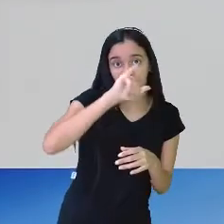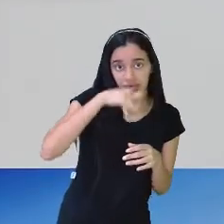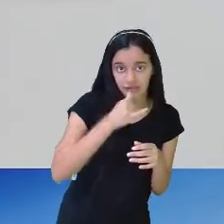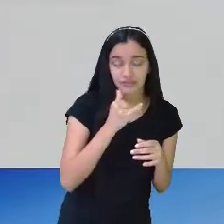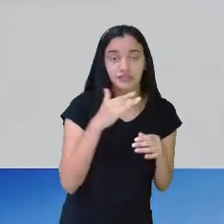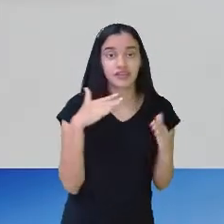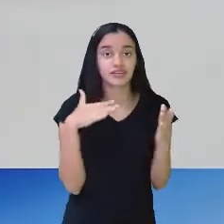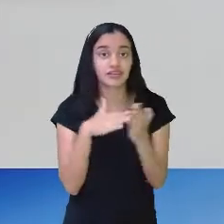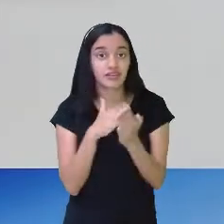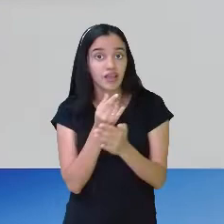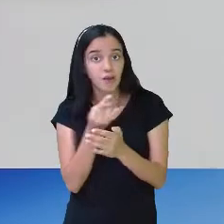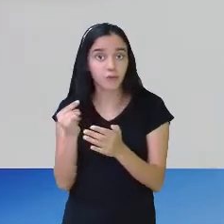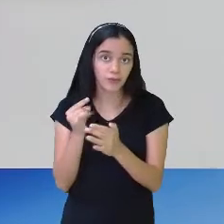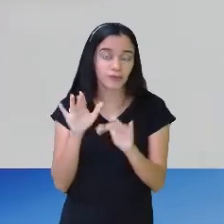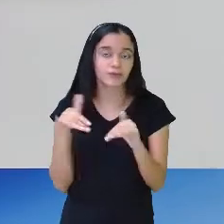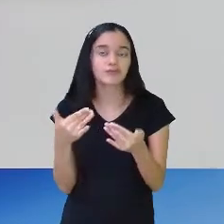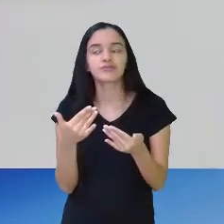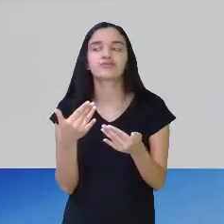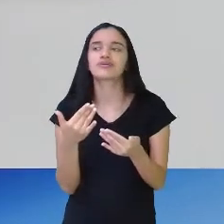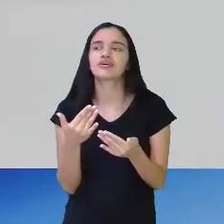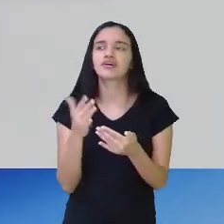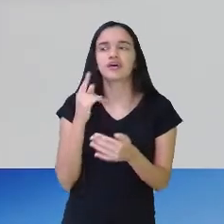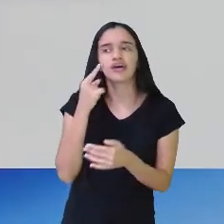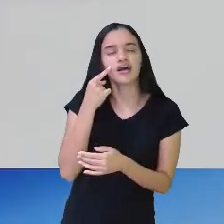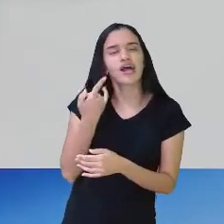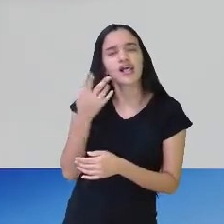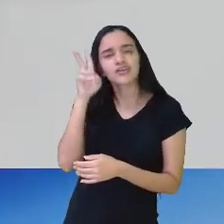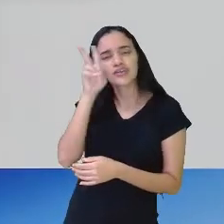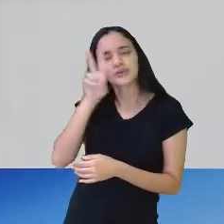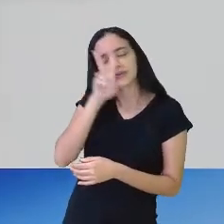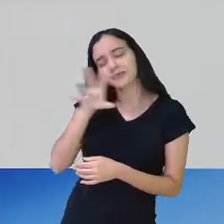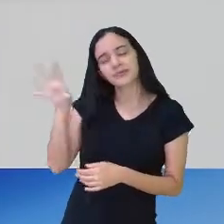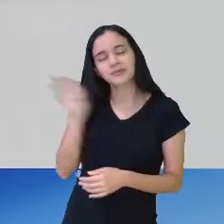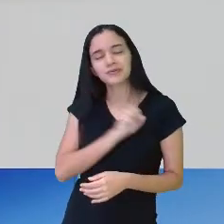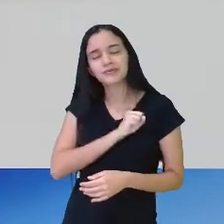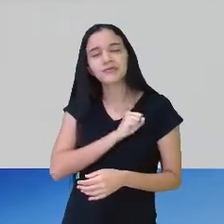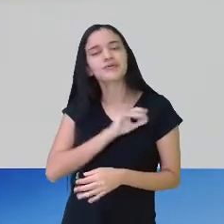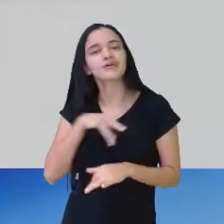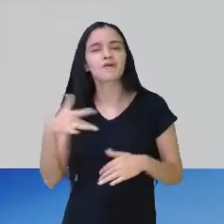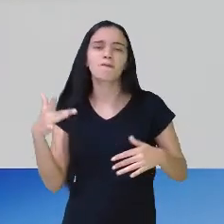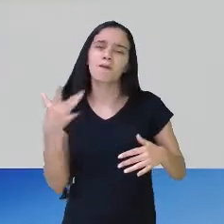literário, né? Esse amor, porque o leitor mesmo é uma pessoa